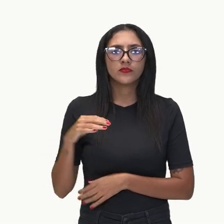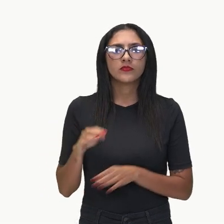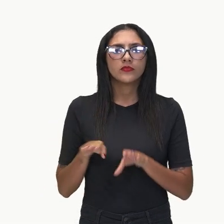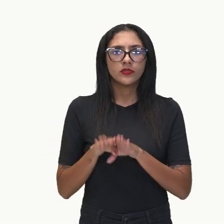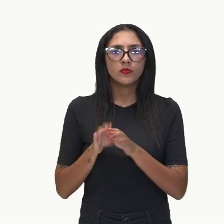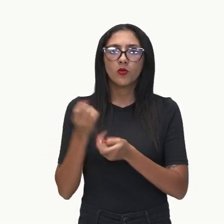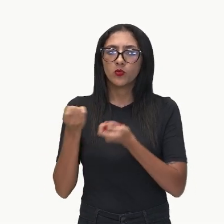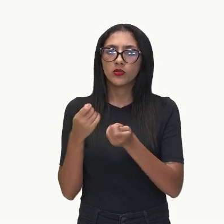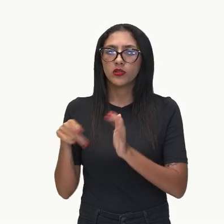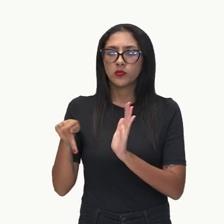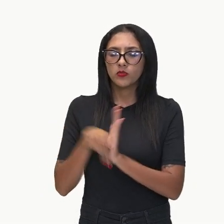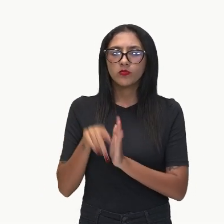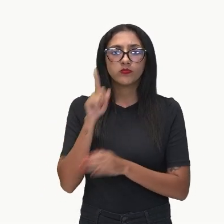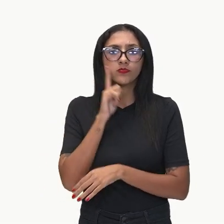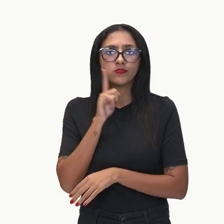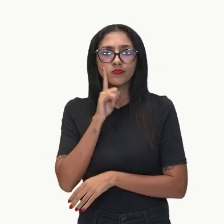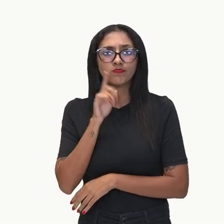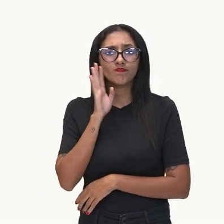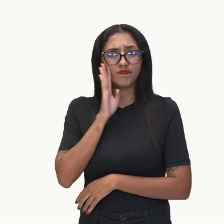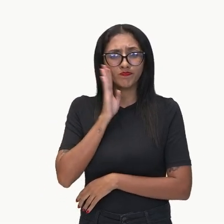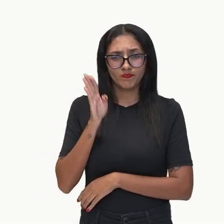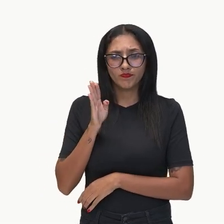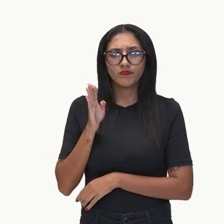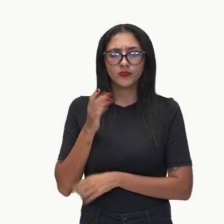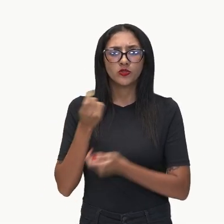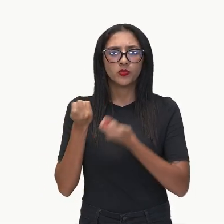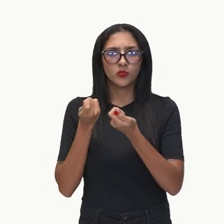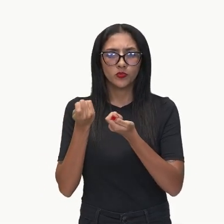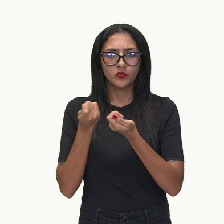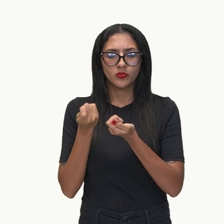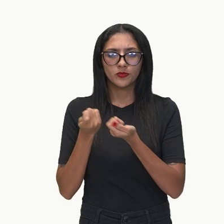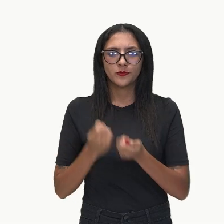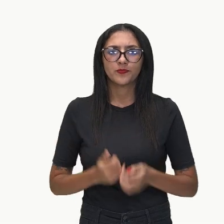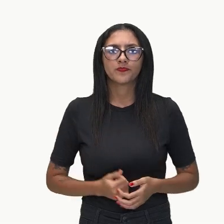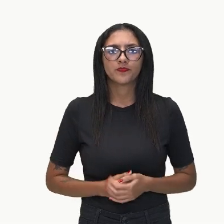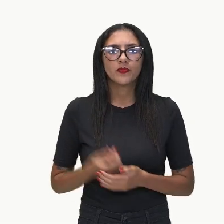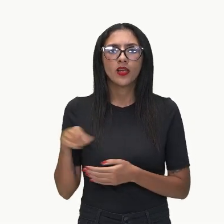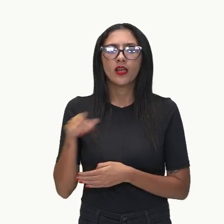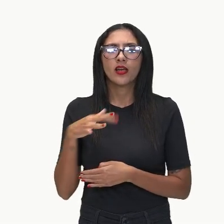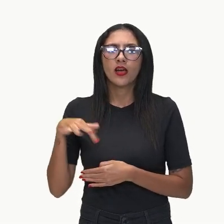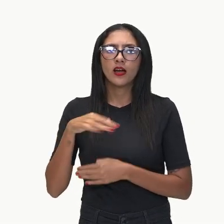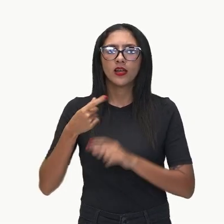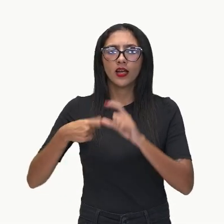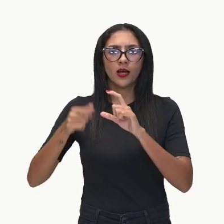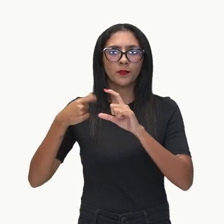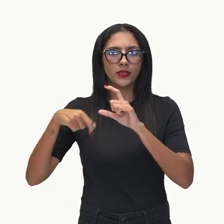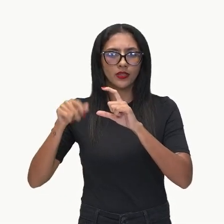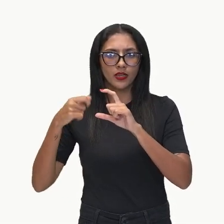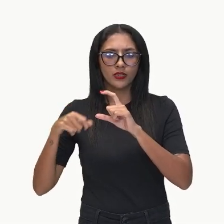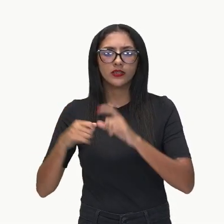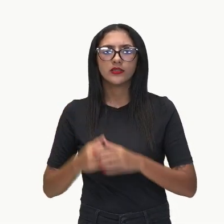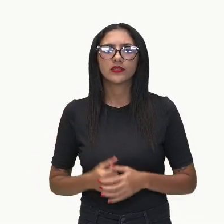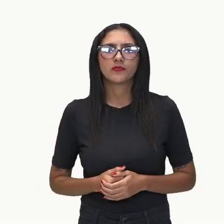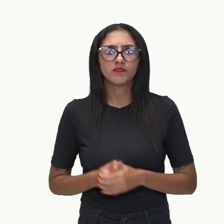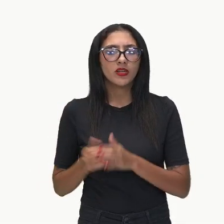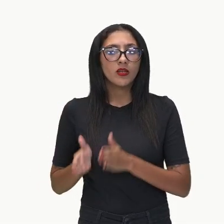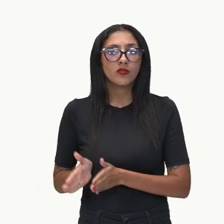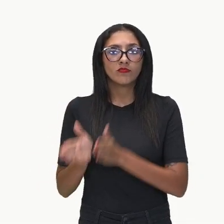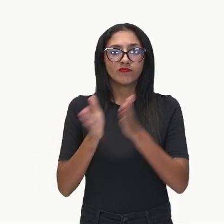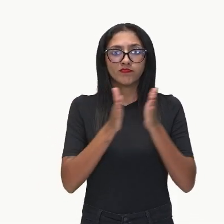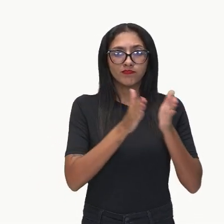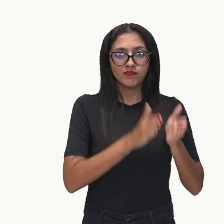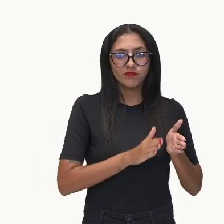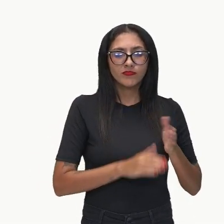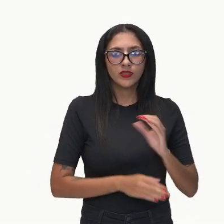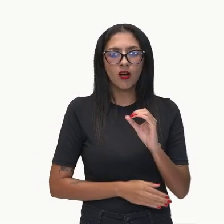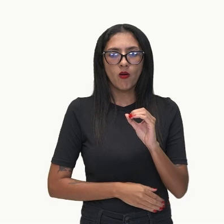pelos Estados Unidos, principalmente, e aí era a parte capitalista, enquanto que a Alemanha Oriental, que era a